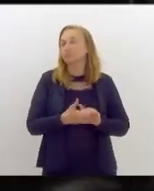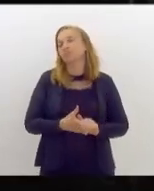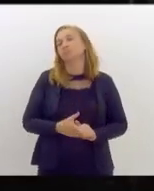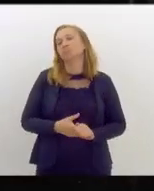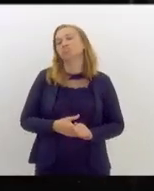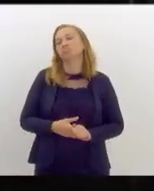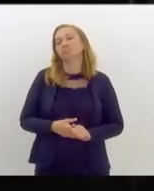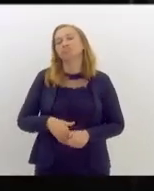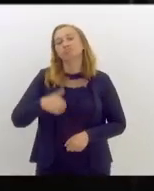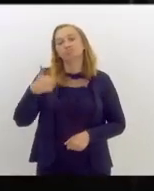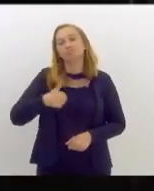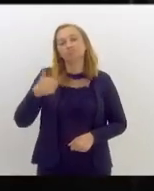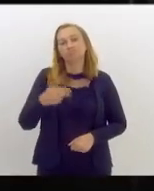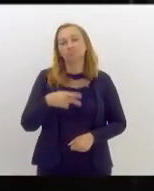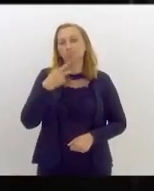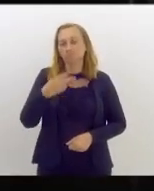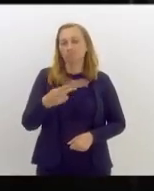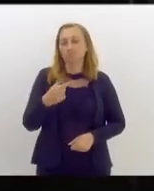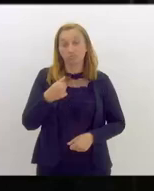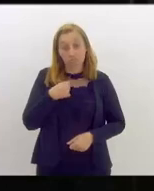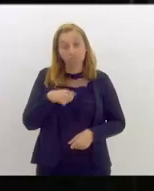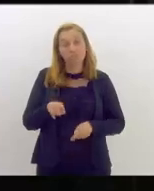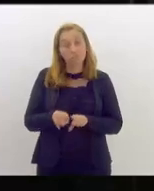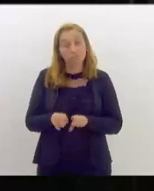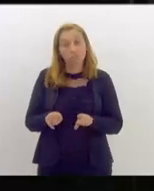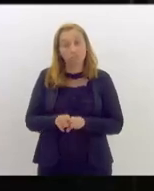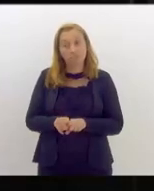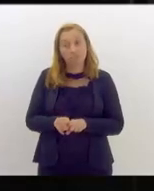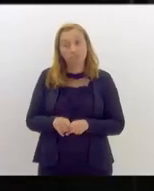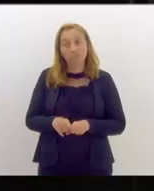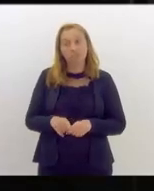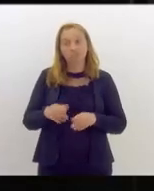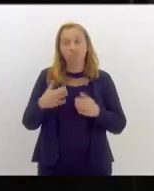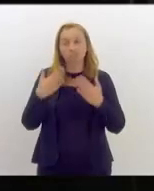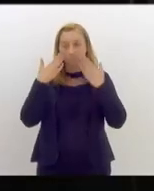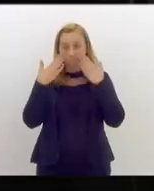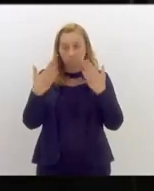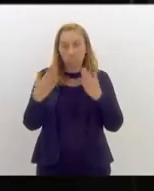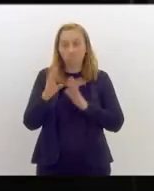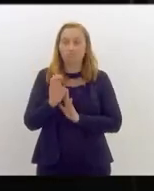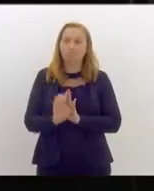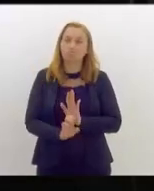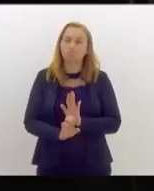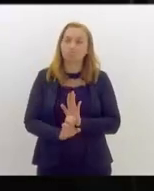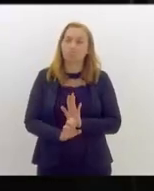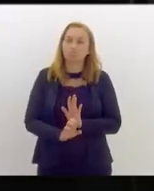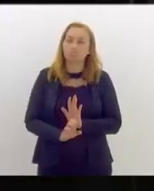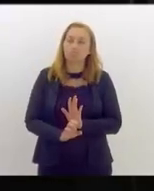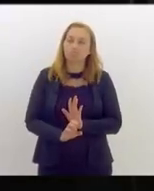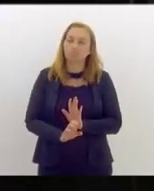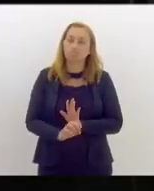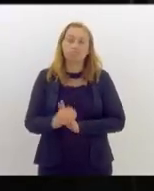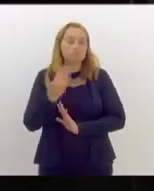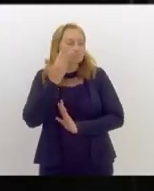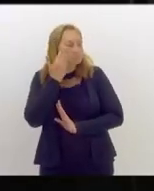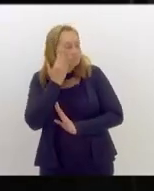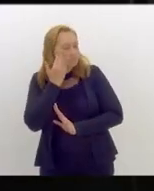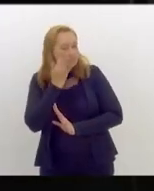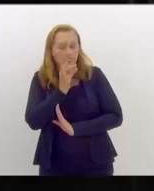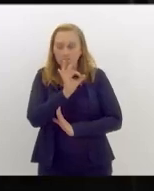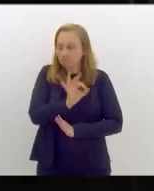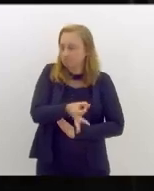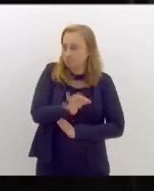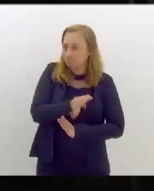primeiro para dizer que eu também apresentei uma Emenda o que identifiquei exatamente